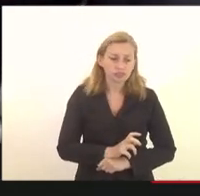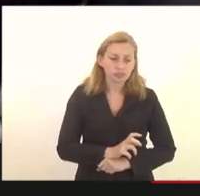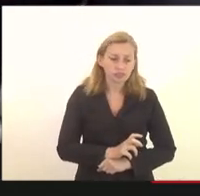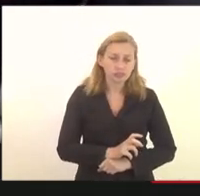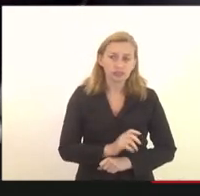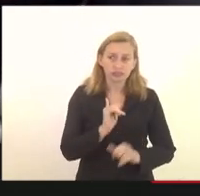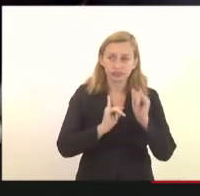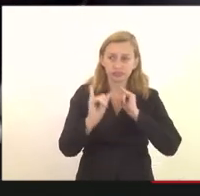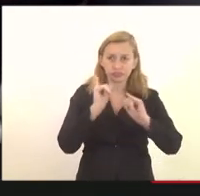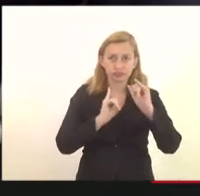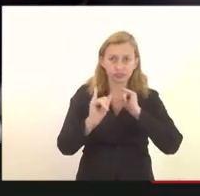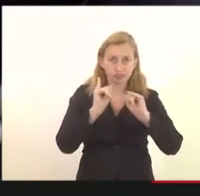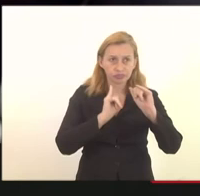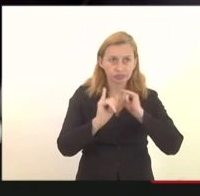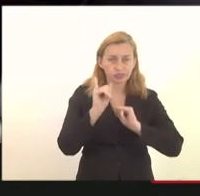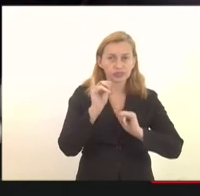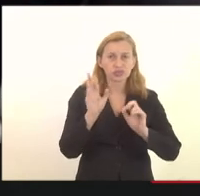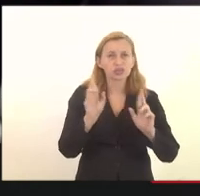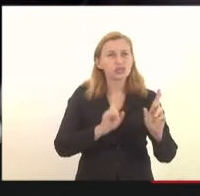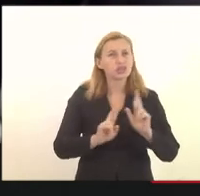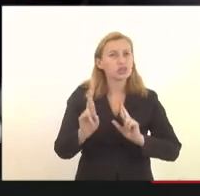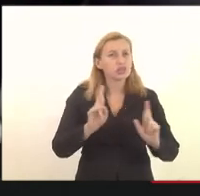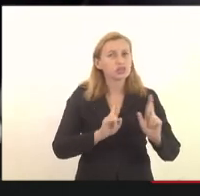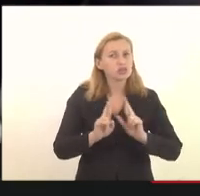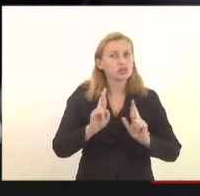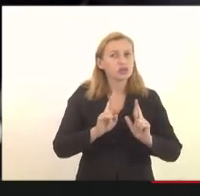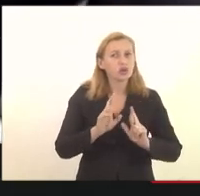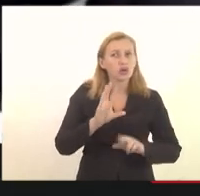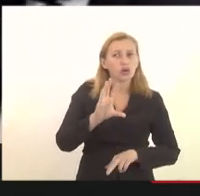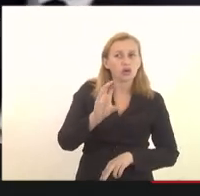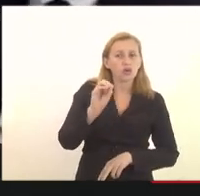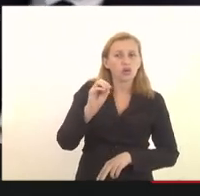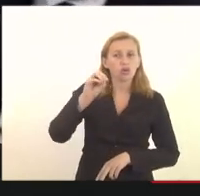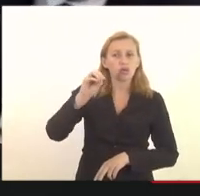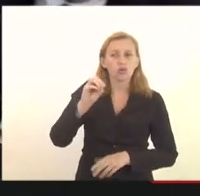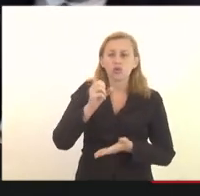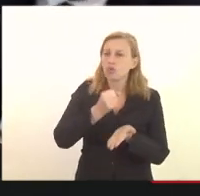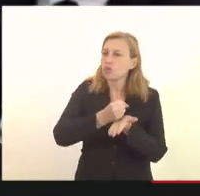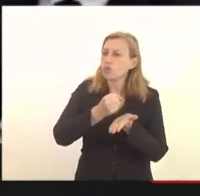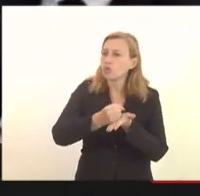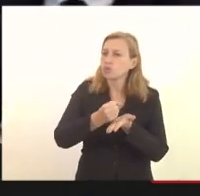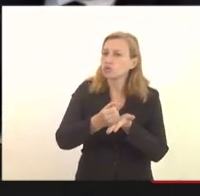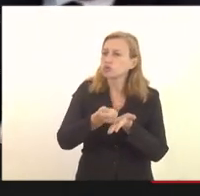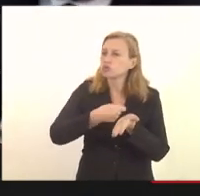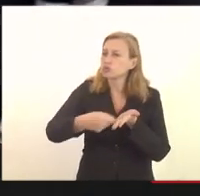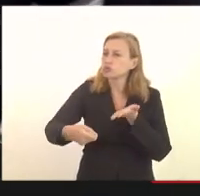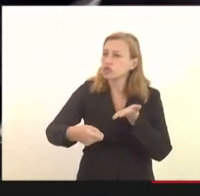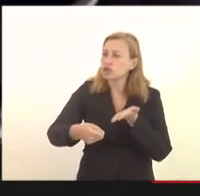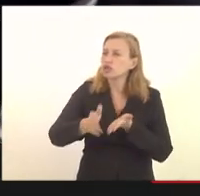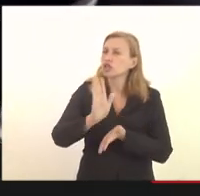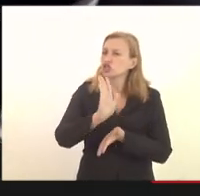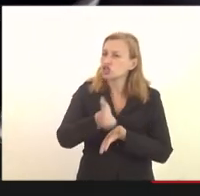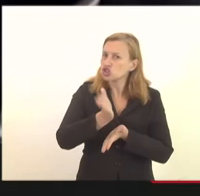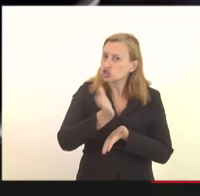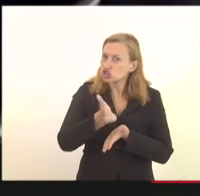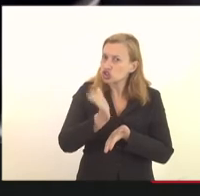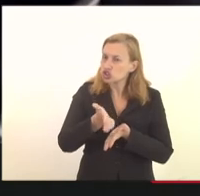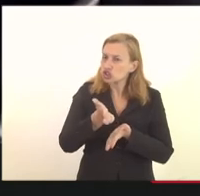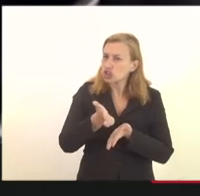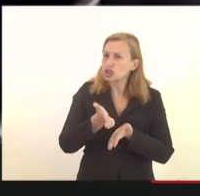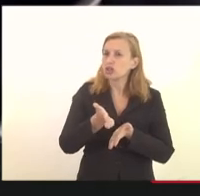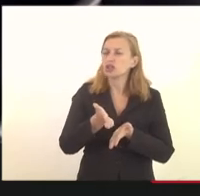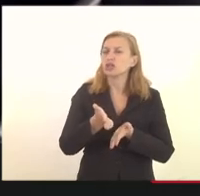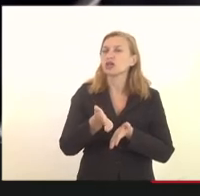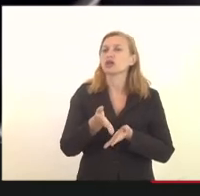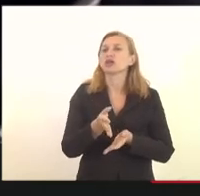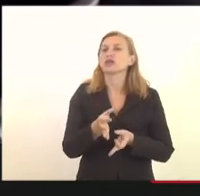informe aqui em relação ao convênio, ao acordo que foi assinado. Nós já fizemos a primeira